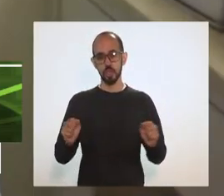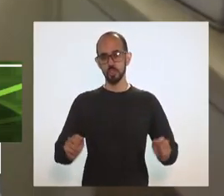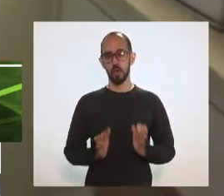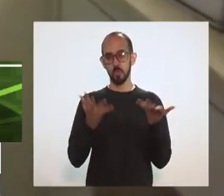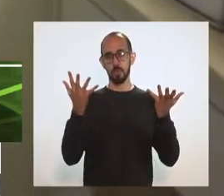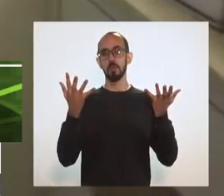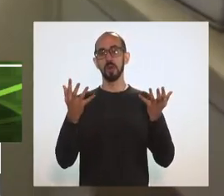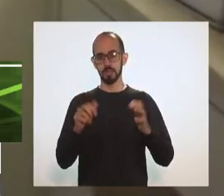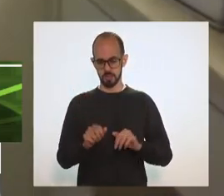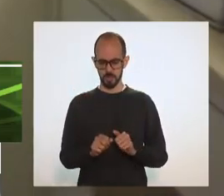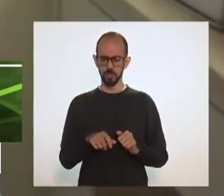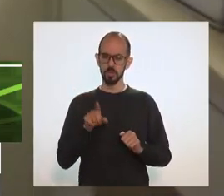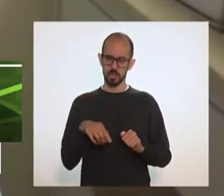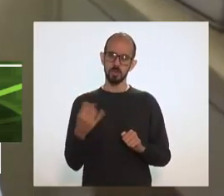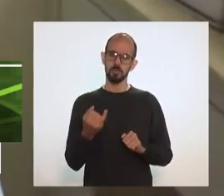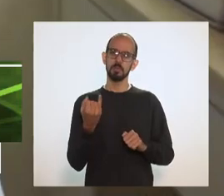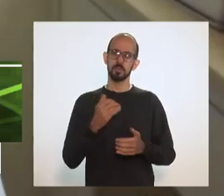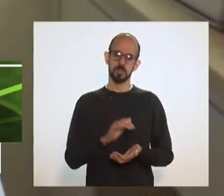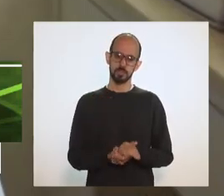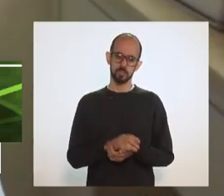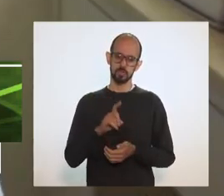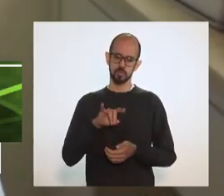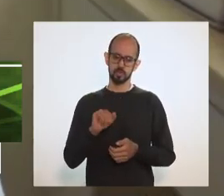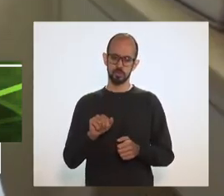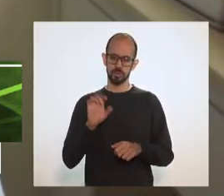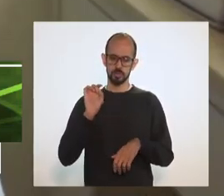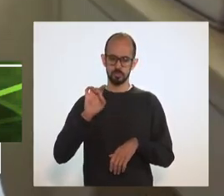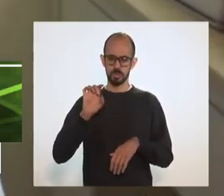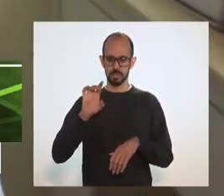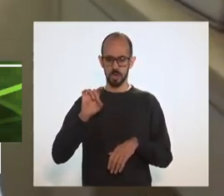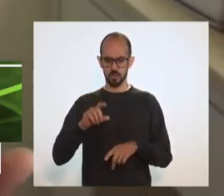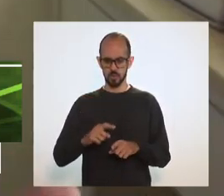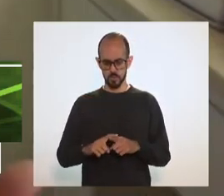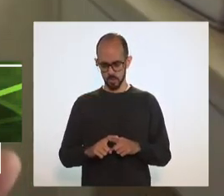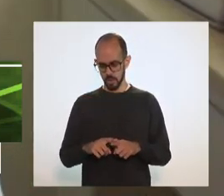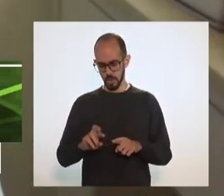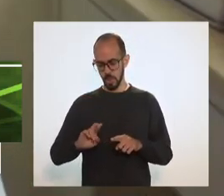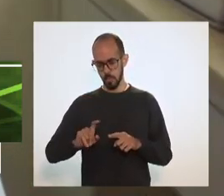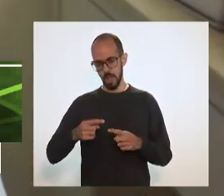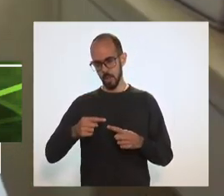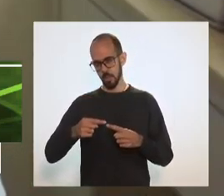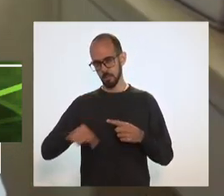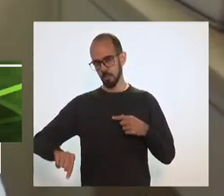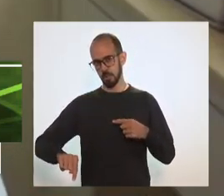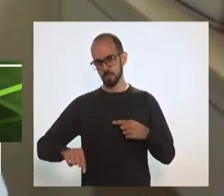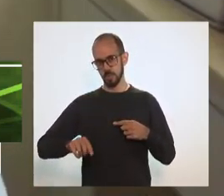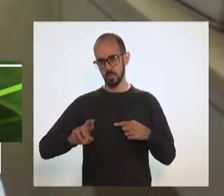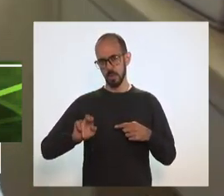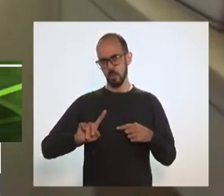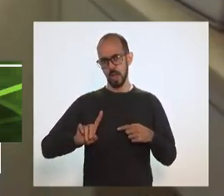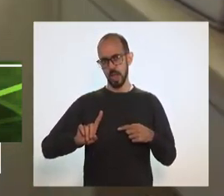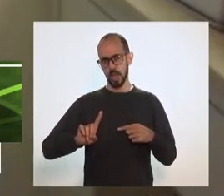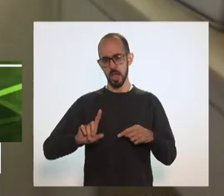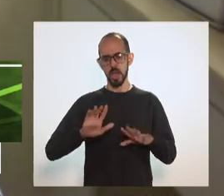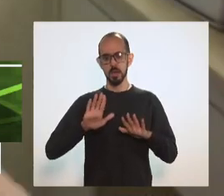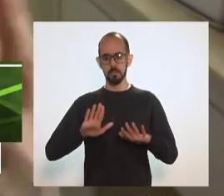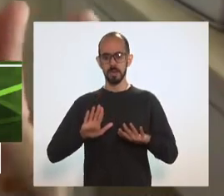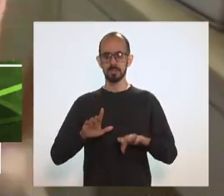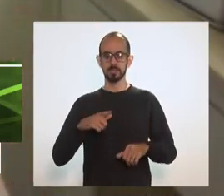acompanhei esse debate sobre esse tema no parlamento. O que o deputado Paulo Ramos está propondo, né, é